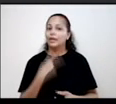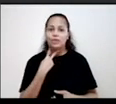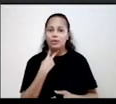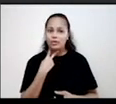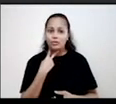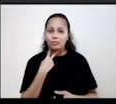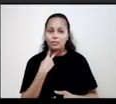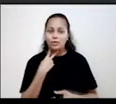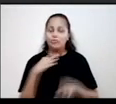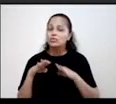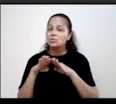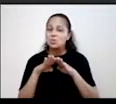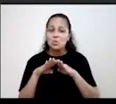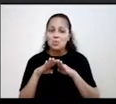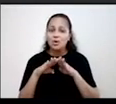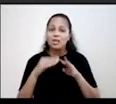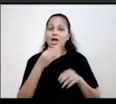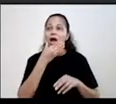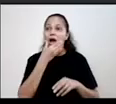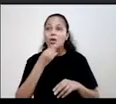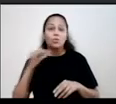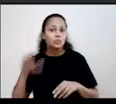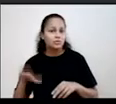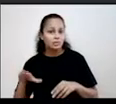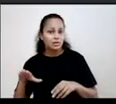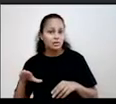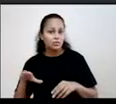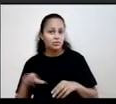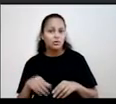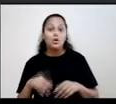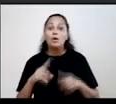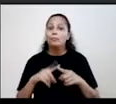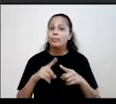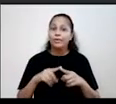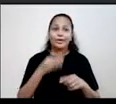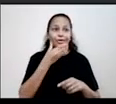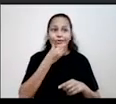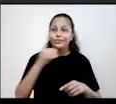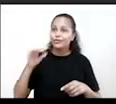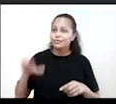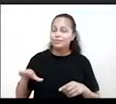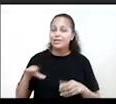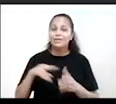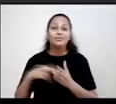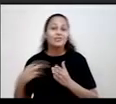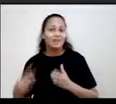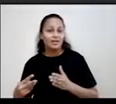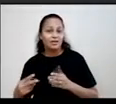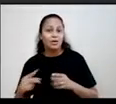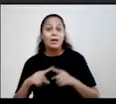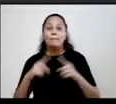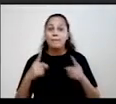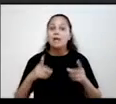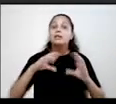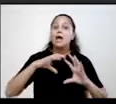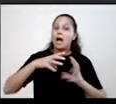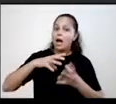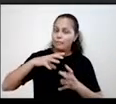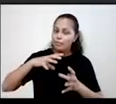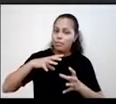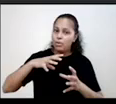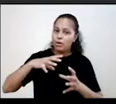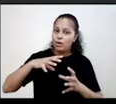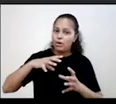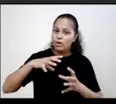concordar com meninos, porque ele não foram os meninos que caíram do outro lado, foi a bola. Então a bola caiu, mesmo que